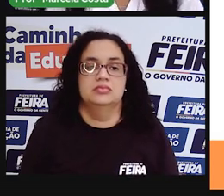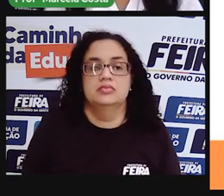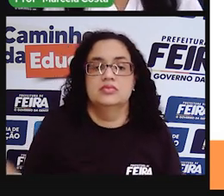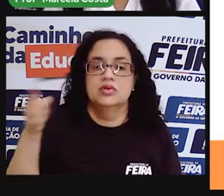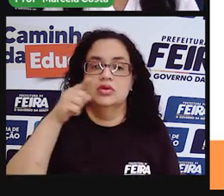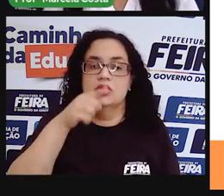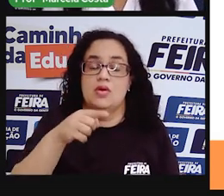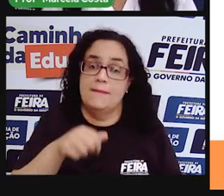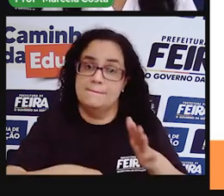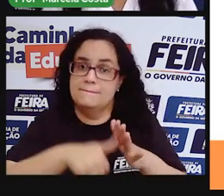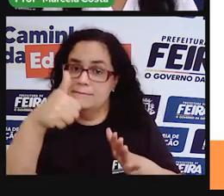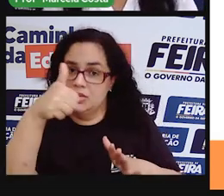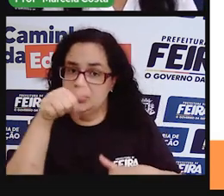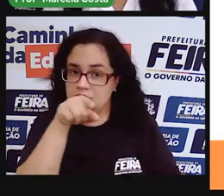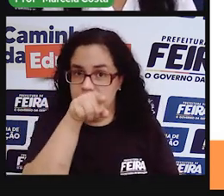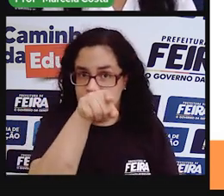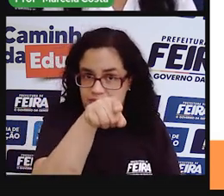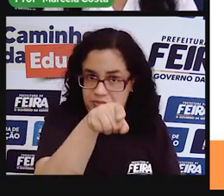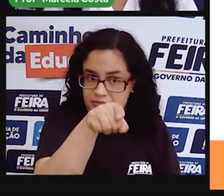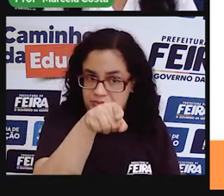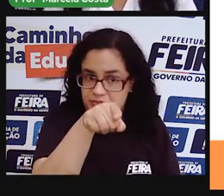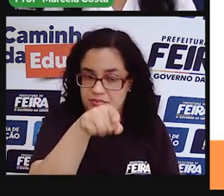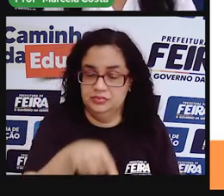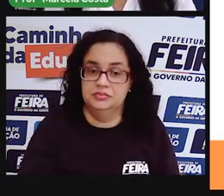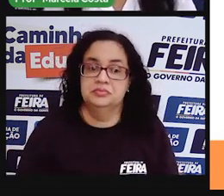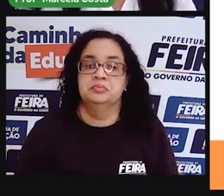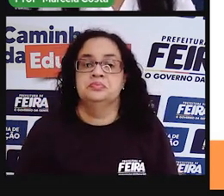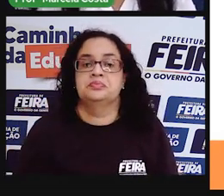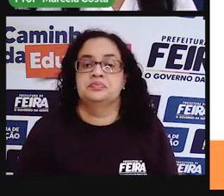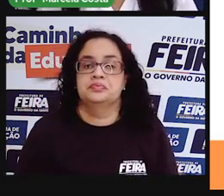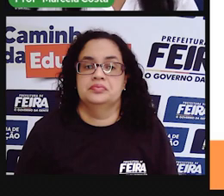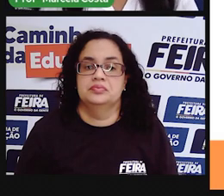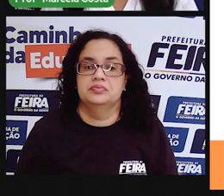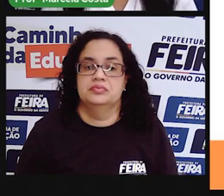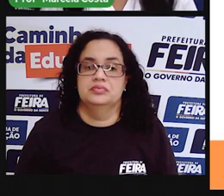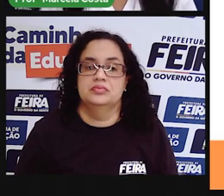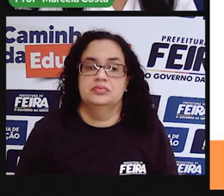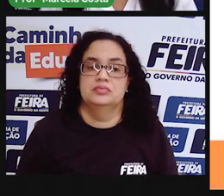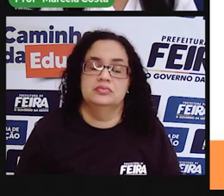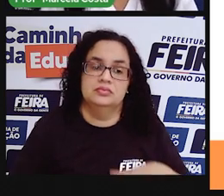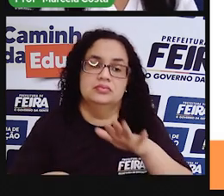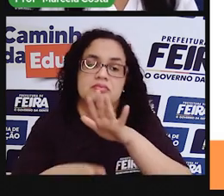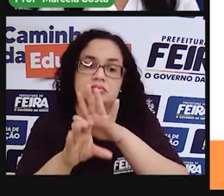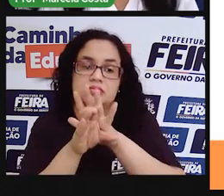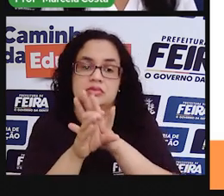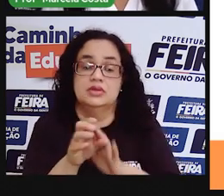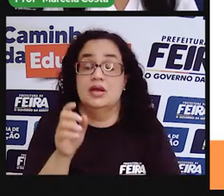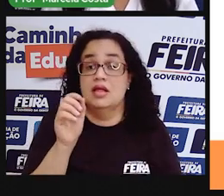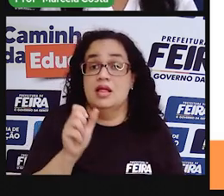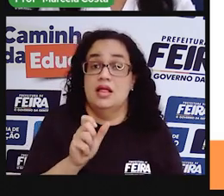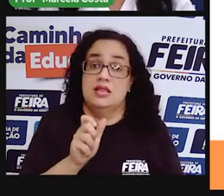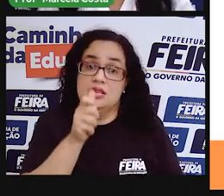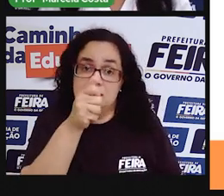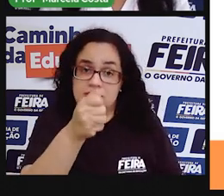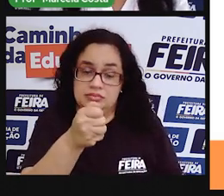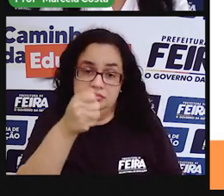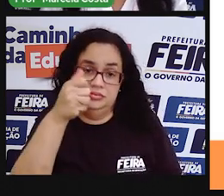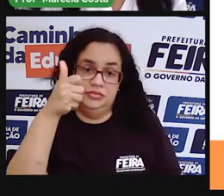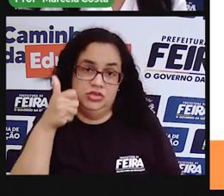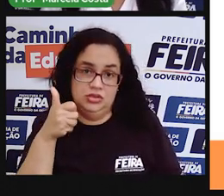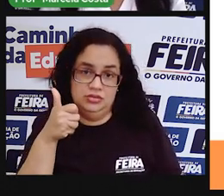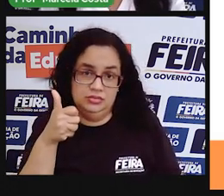Olha o primeiro símbolo que eu estou apresentando. É o símbolo de liga e